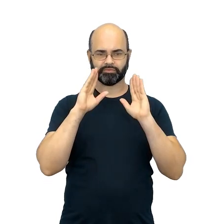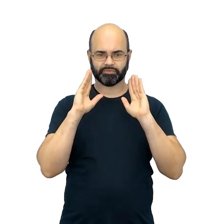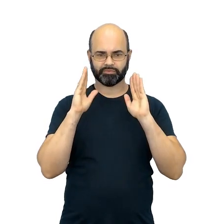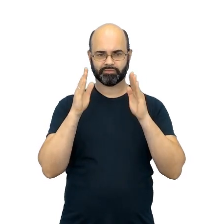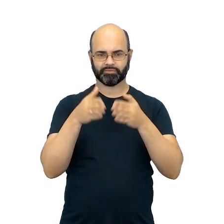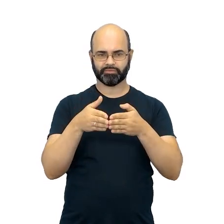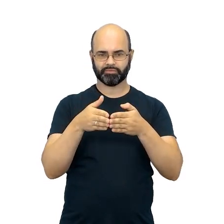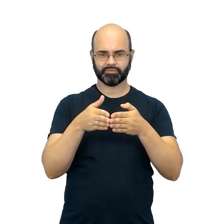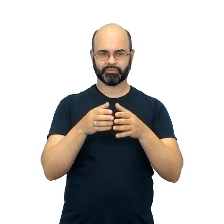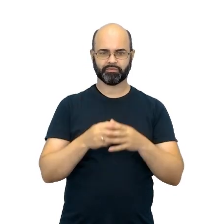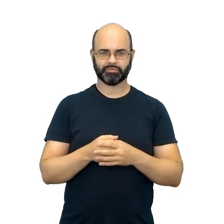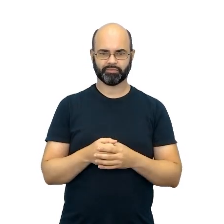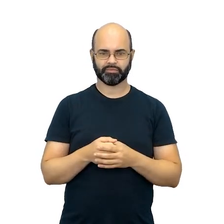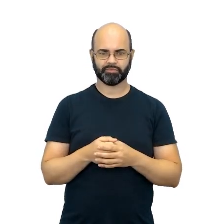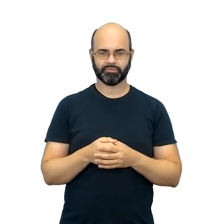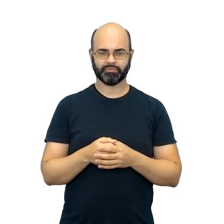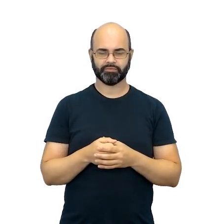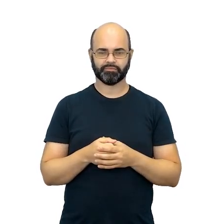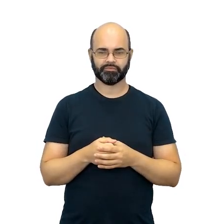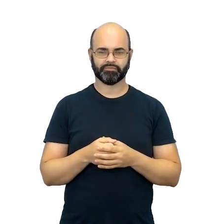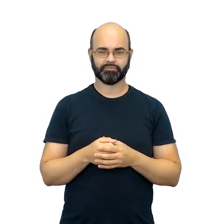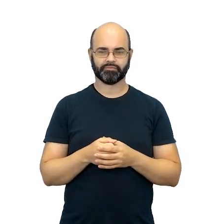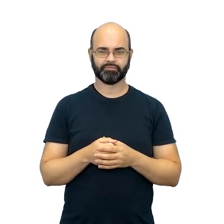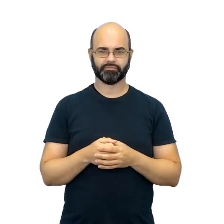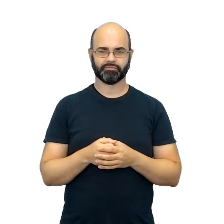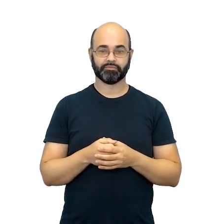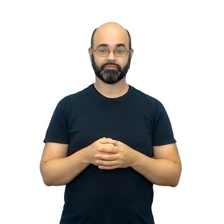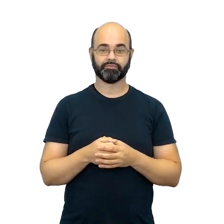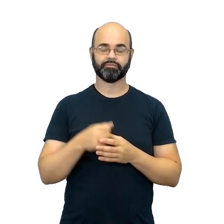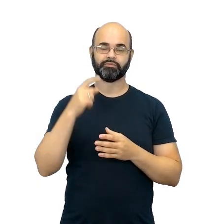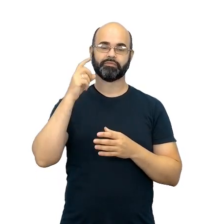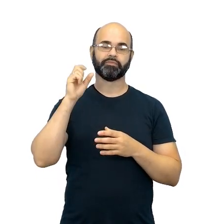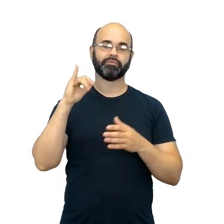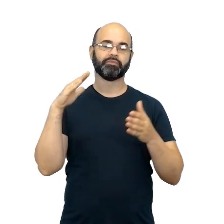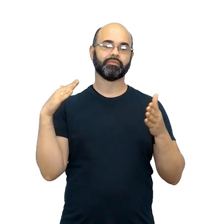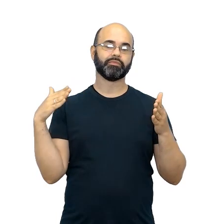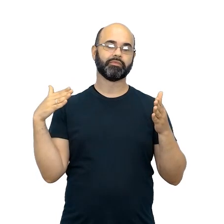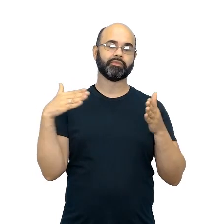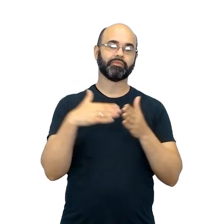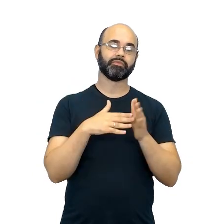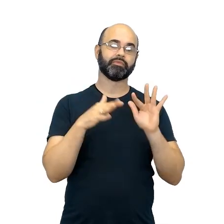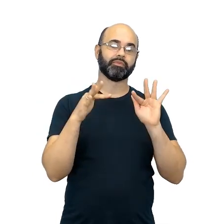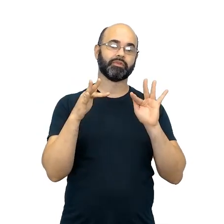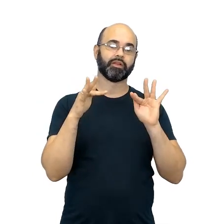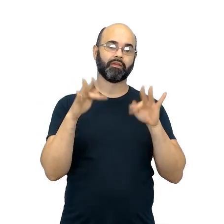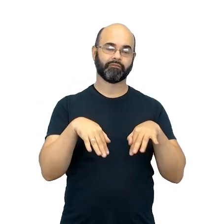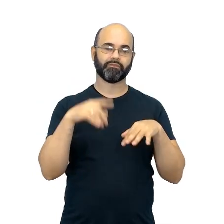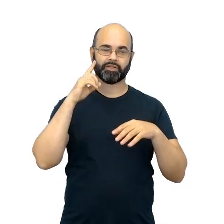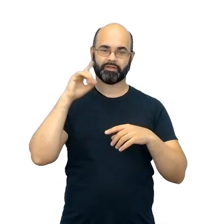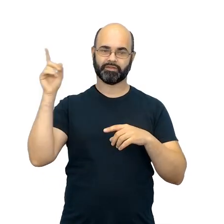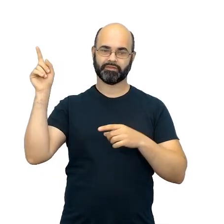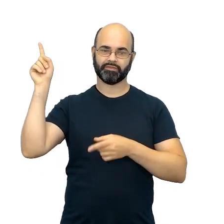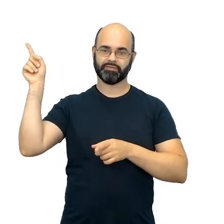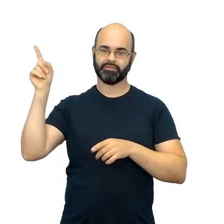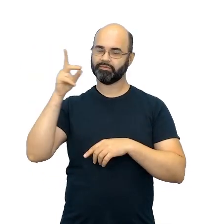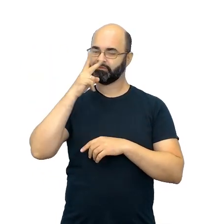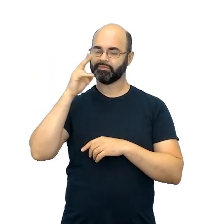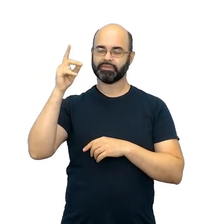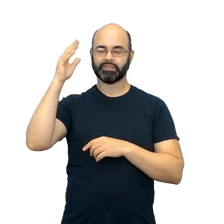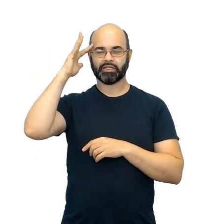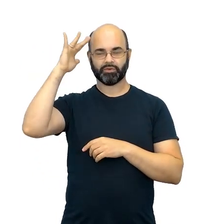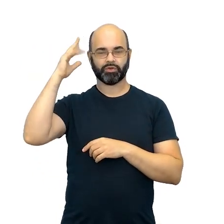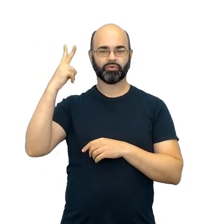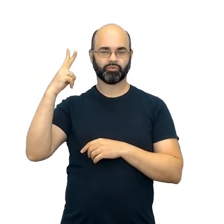o Maxwell, que é quando a gente vai lá na frente, né, o magnetismo, ele unifica, né, a teoria e a